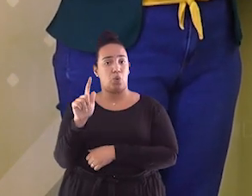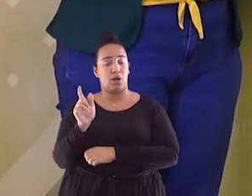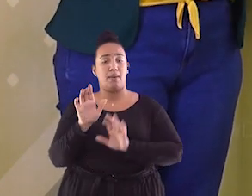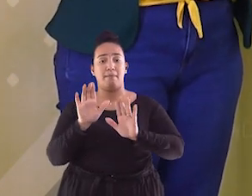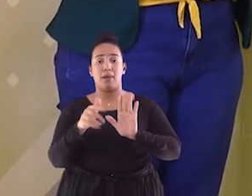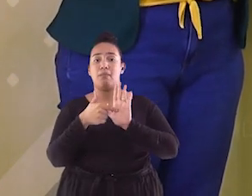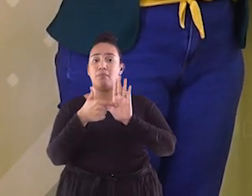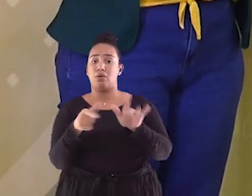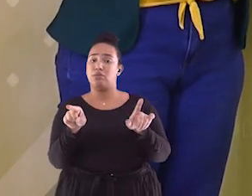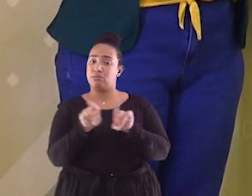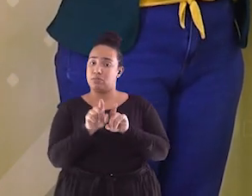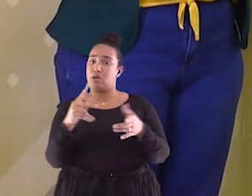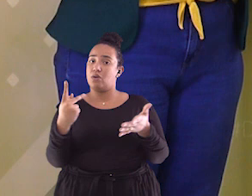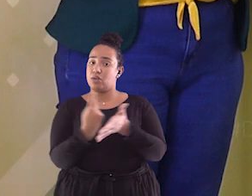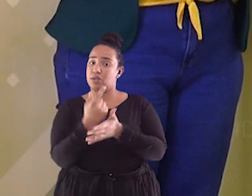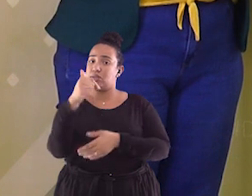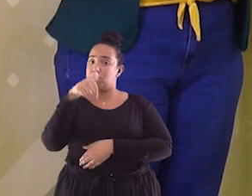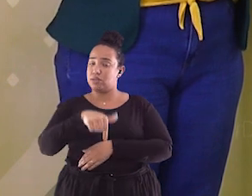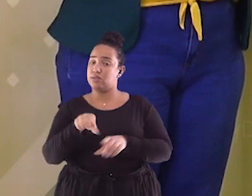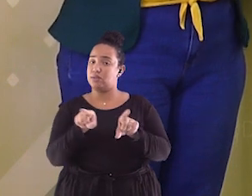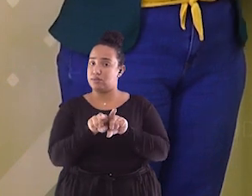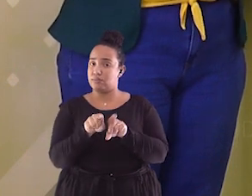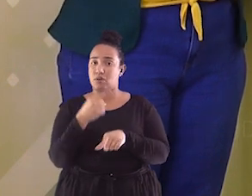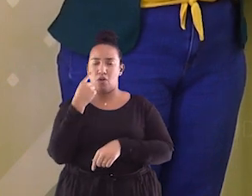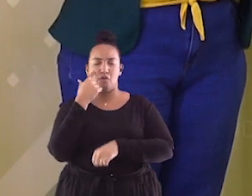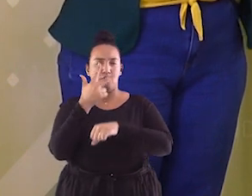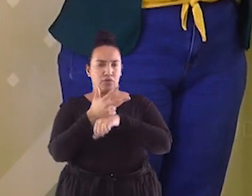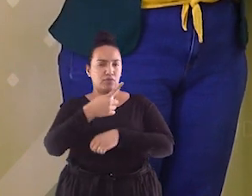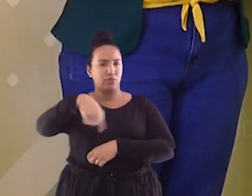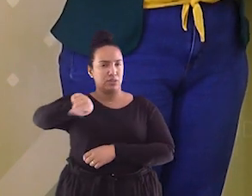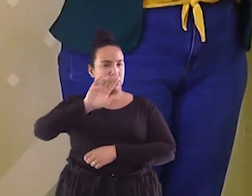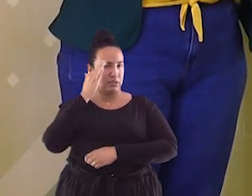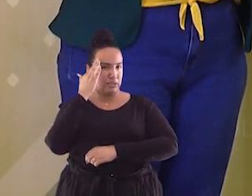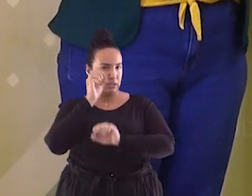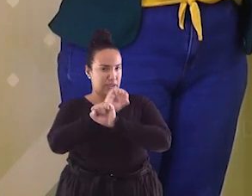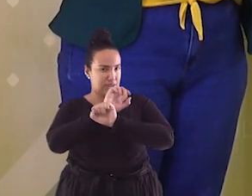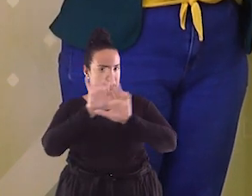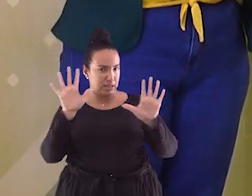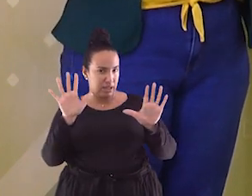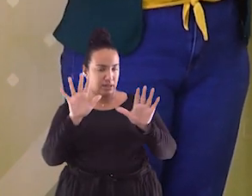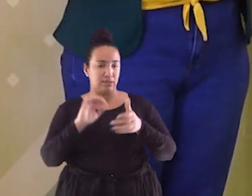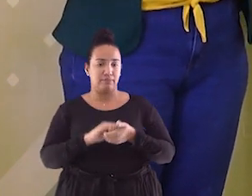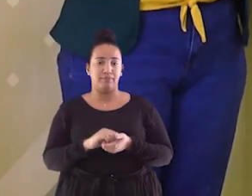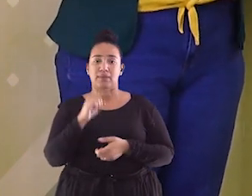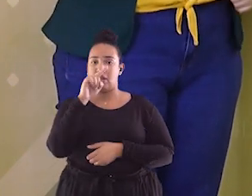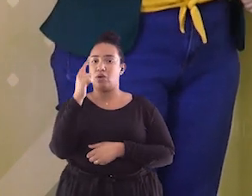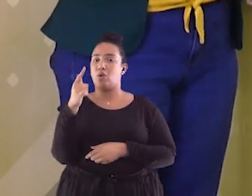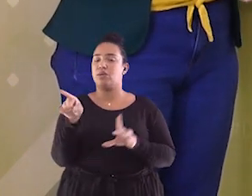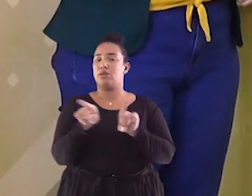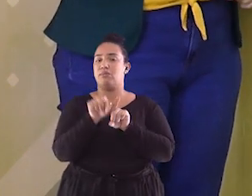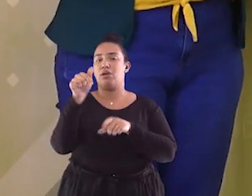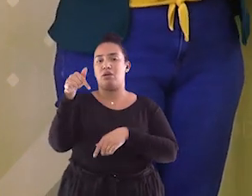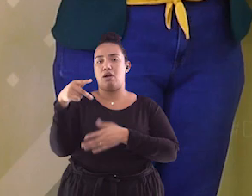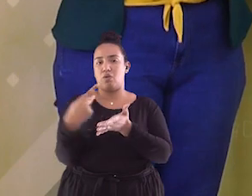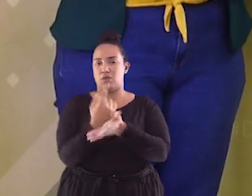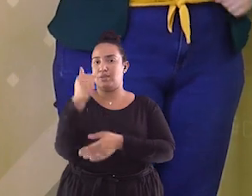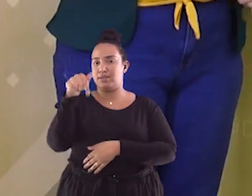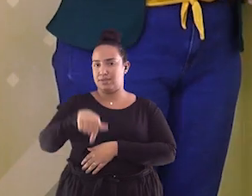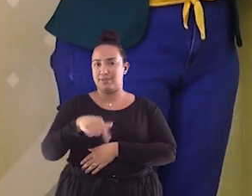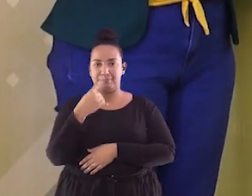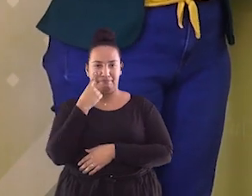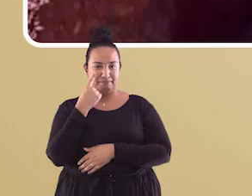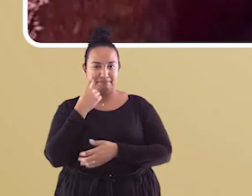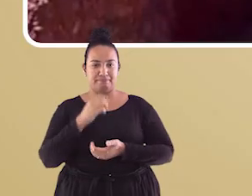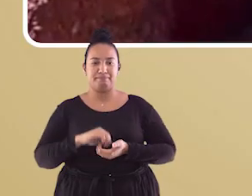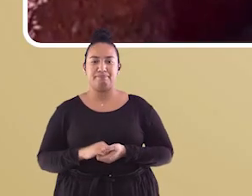o que ocorre aqui também. Vendo o vídeo, vamos poder ligar melhor essas ideias. Mesmo sendo em Goiás, também acontece no Espírito Santo. Vamos